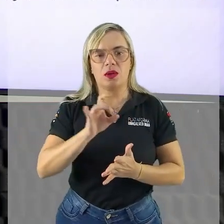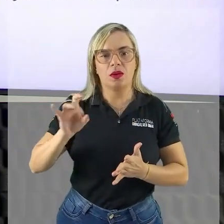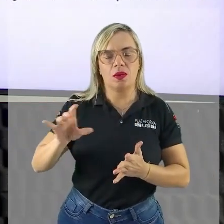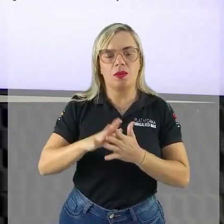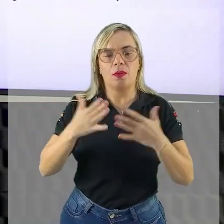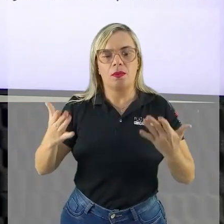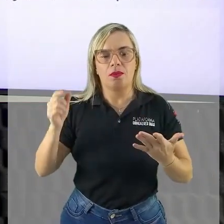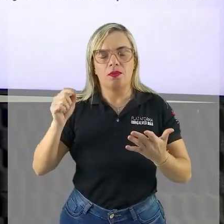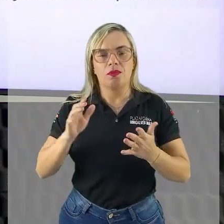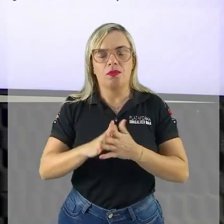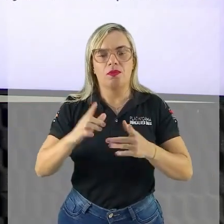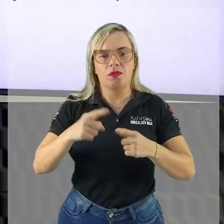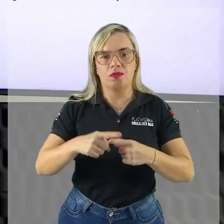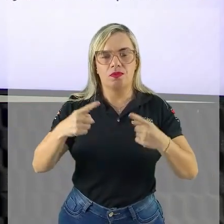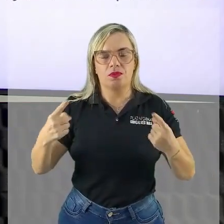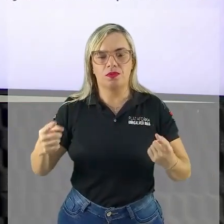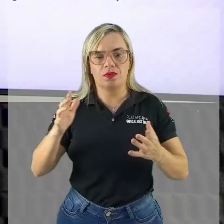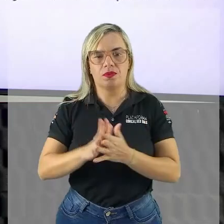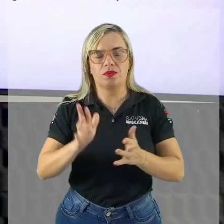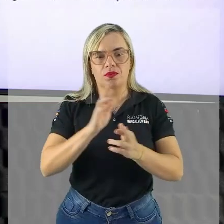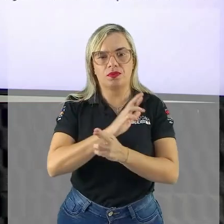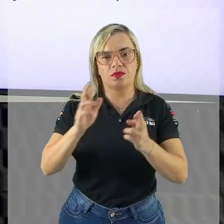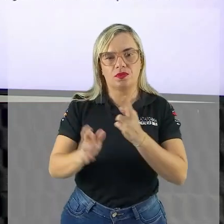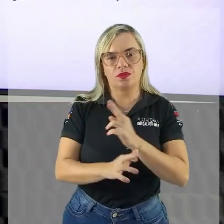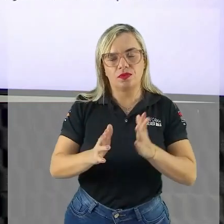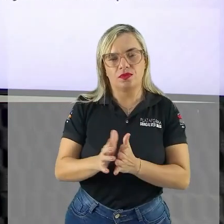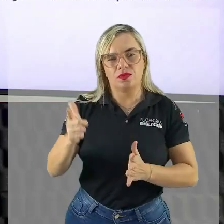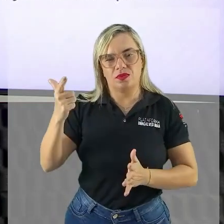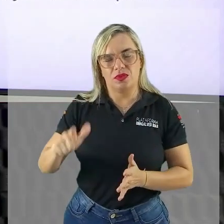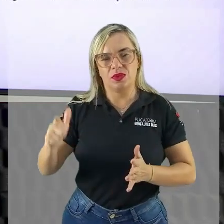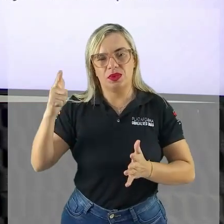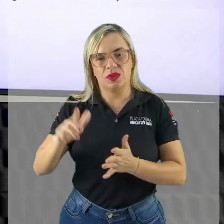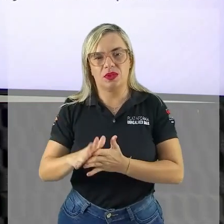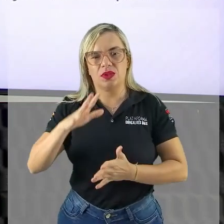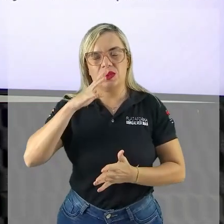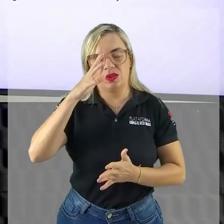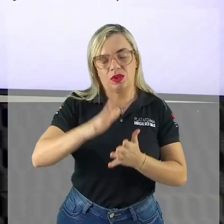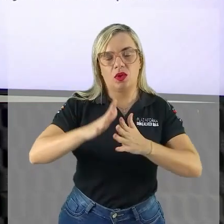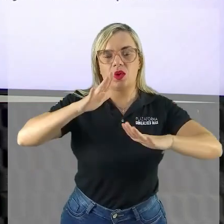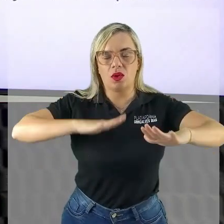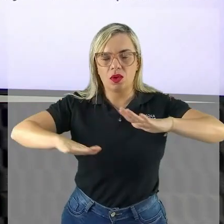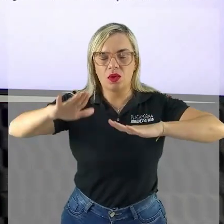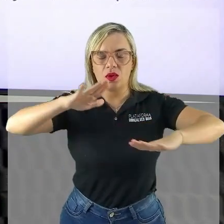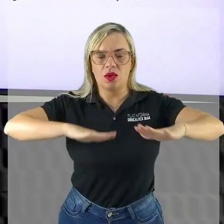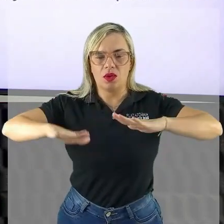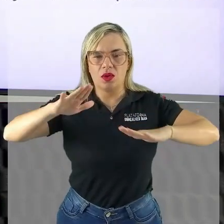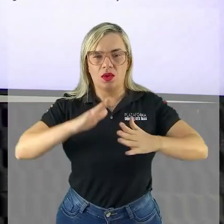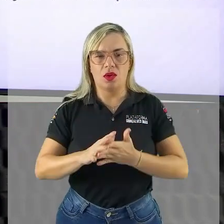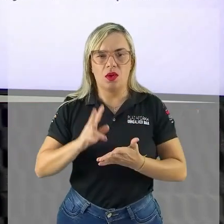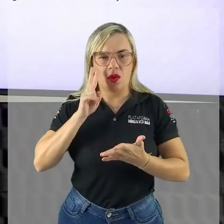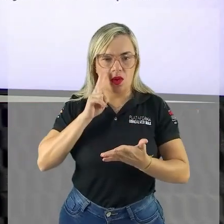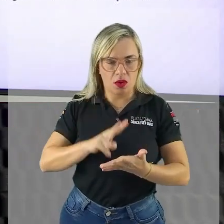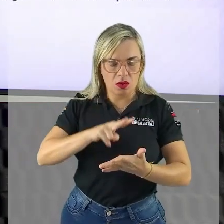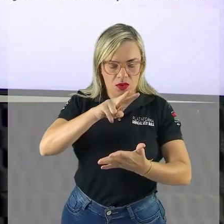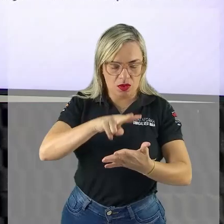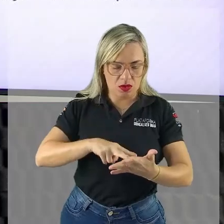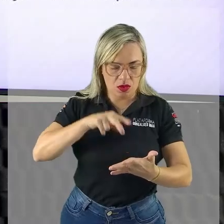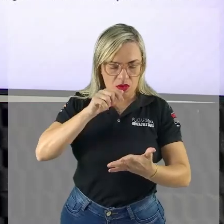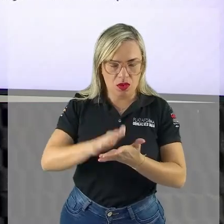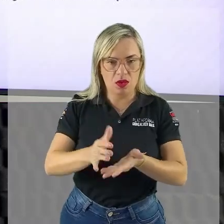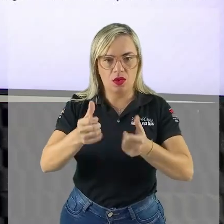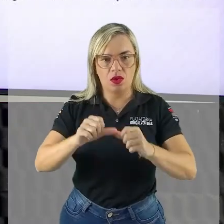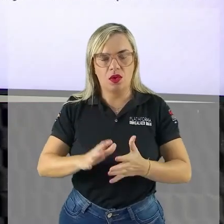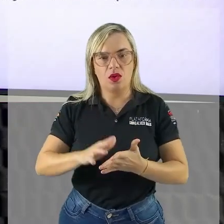tá? Mas assim, com relação à repetição excessiva, cuidado. E isso você consegue observar ao longo